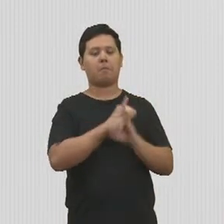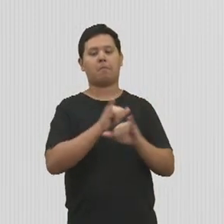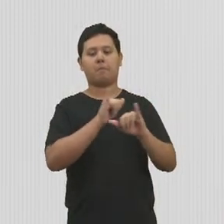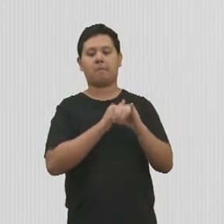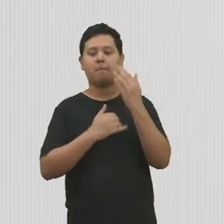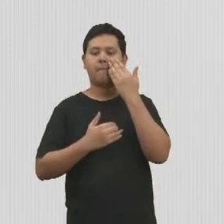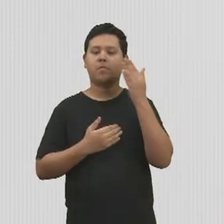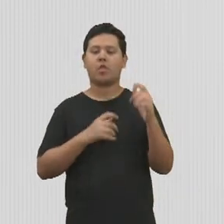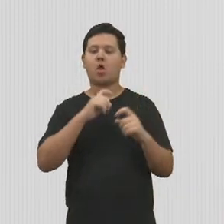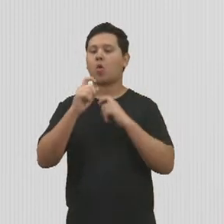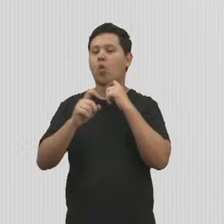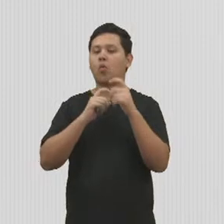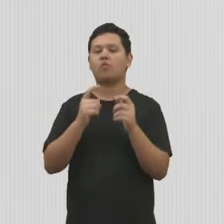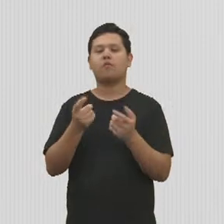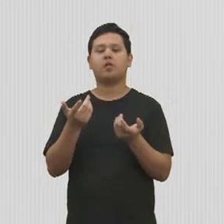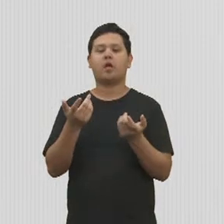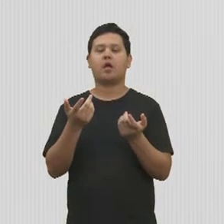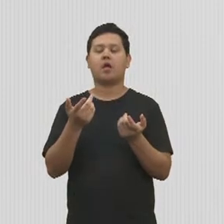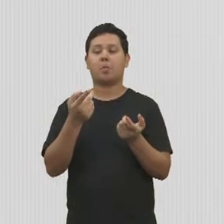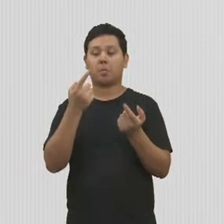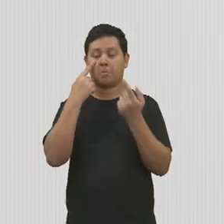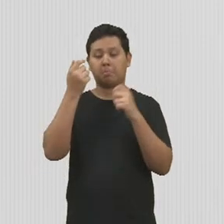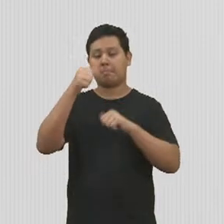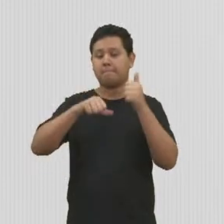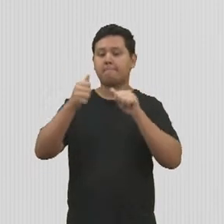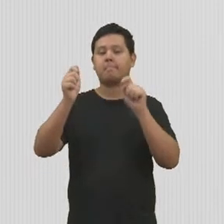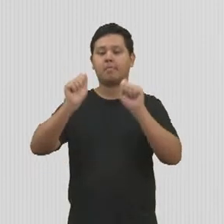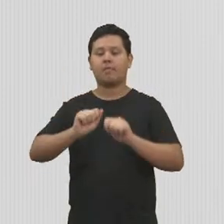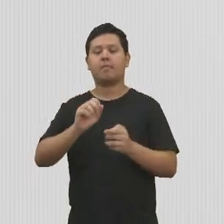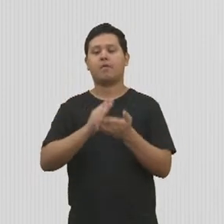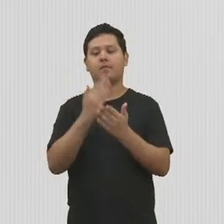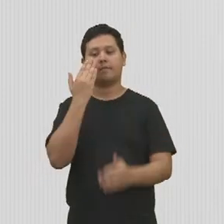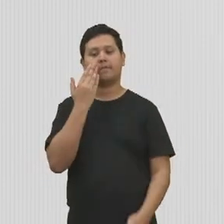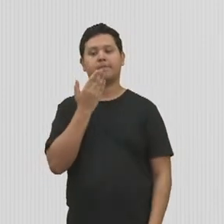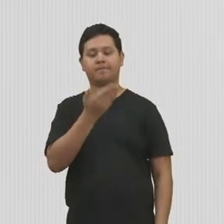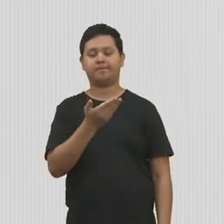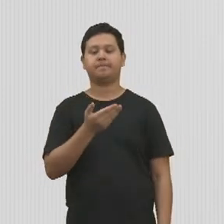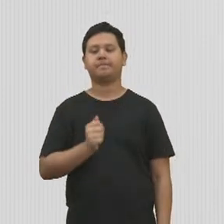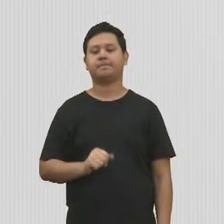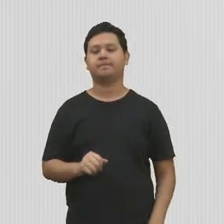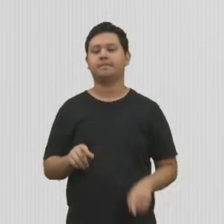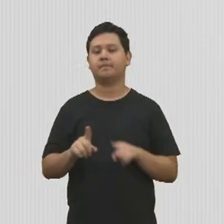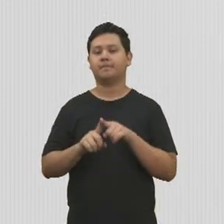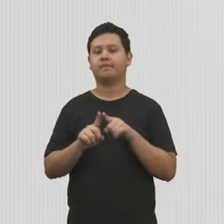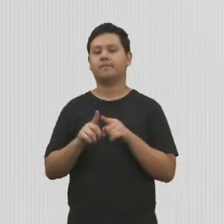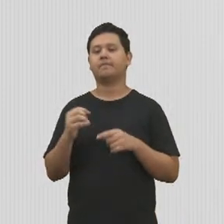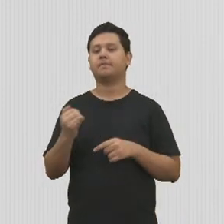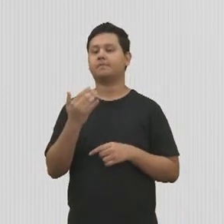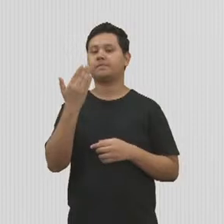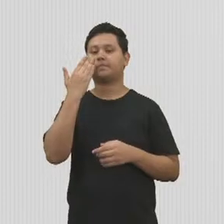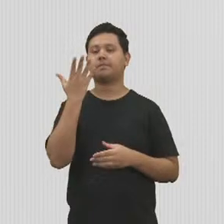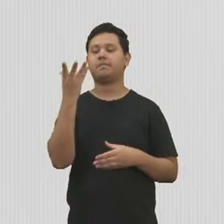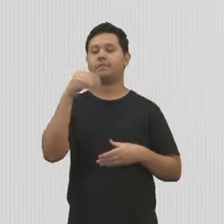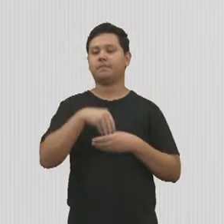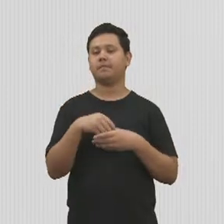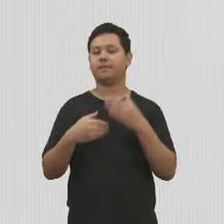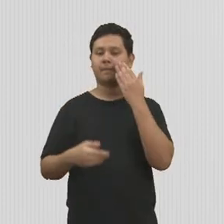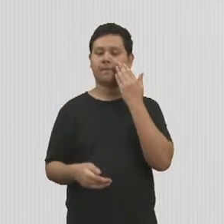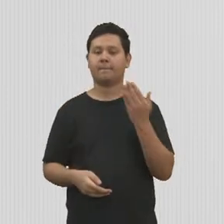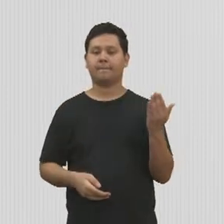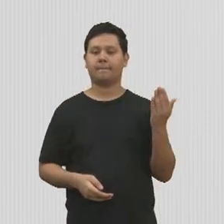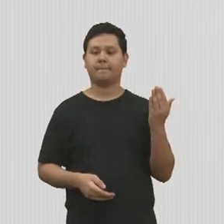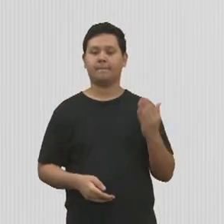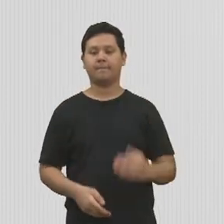tenha alguma dúvida e queira averiguar. Pode passar, por gentileza. O caminho exato, em publicações,